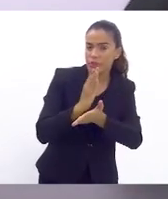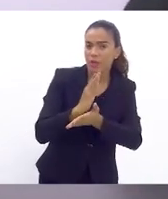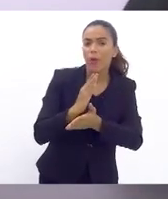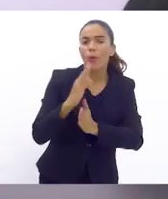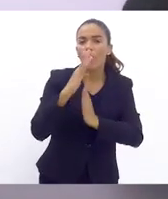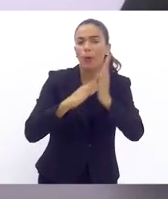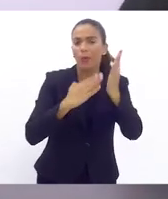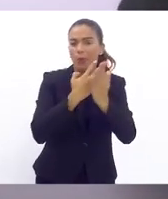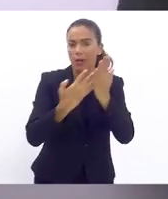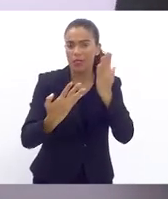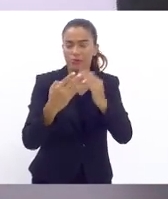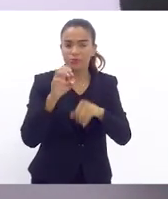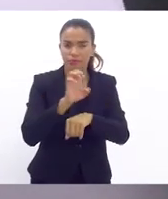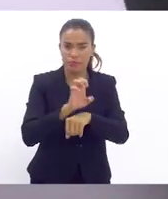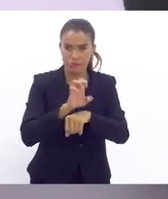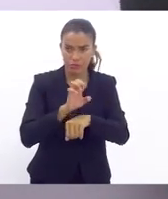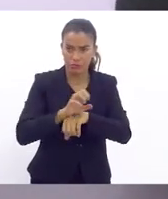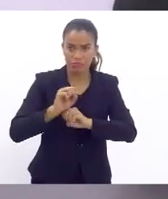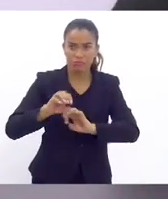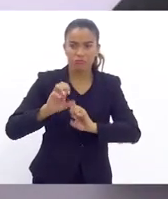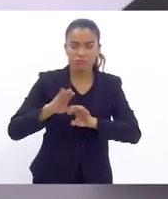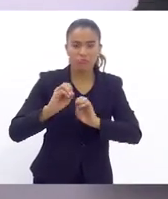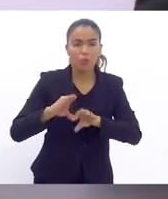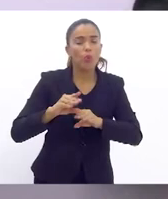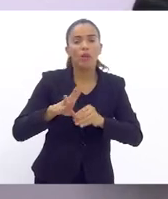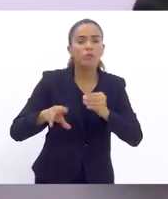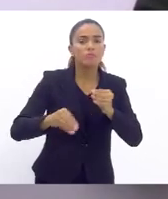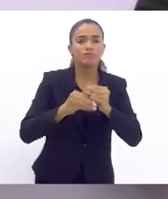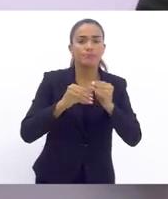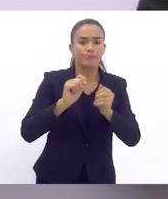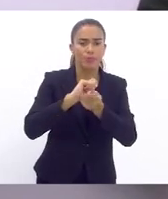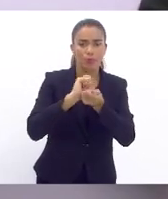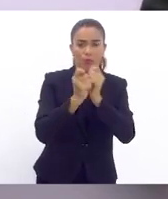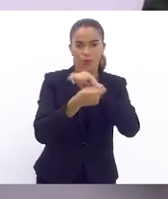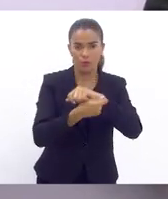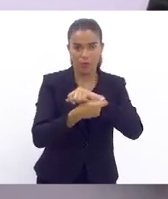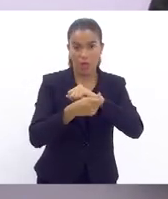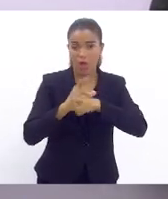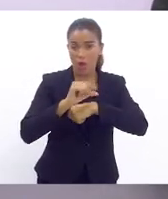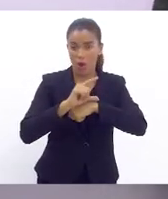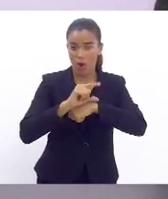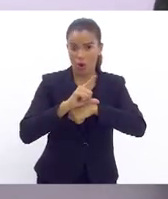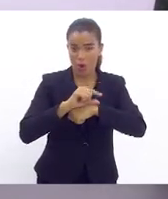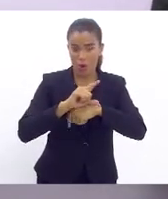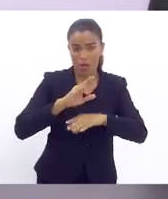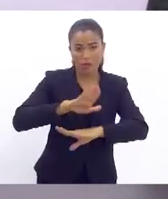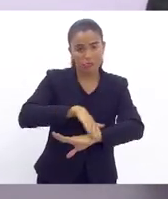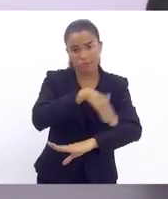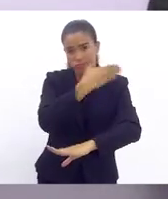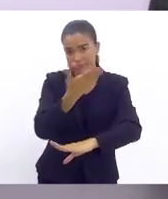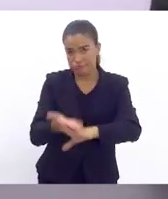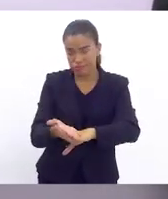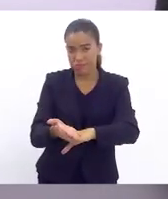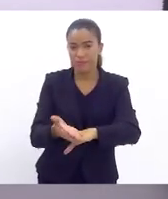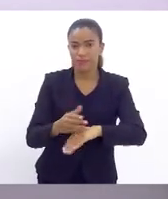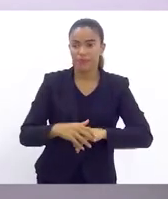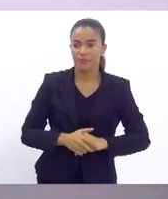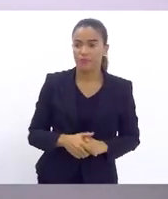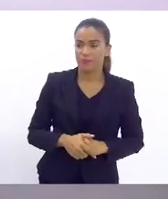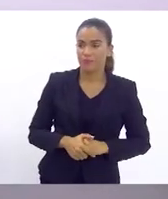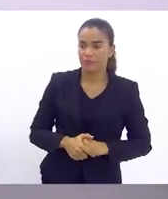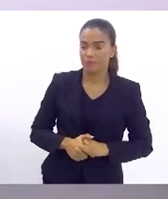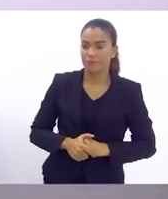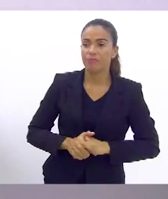no plano Estadual de Educação que em 10 anos as escolas fossem convertidas em horário integral eu continuo achando que esse é